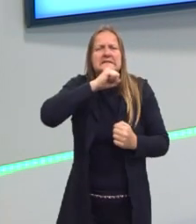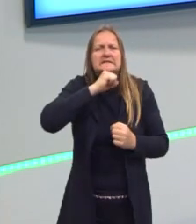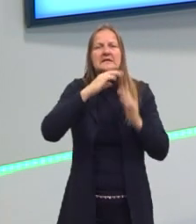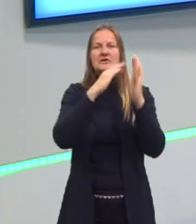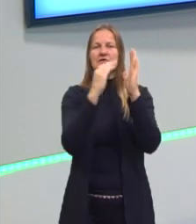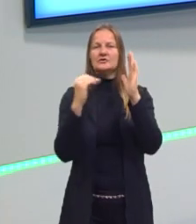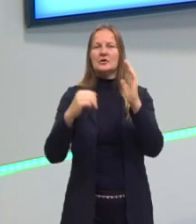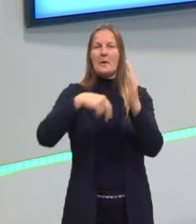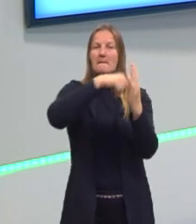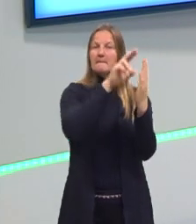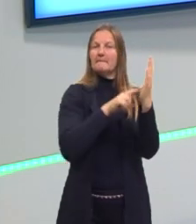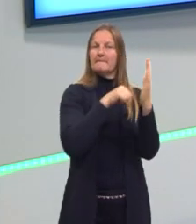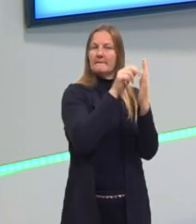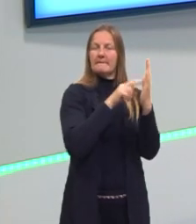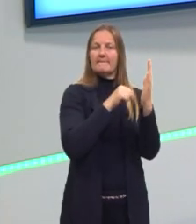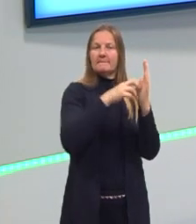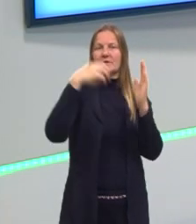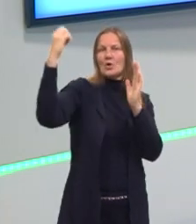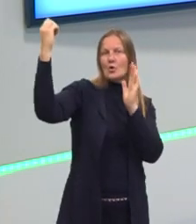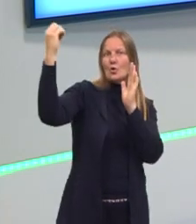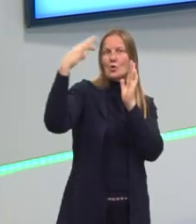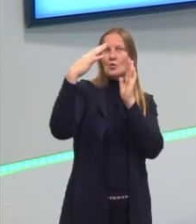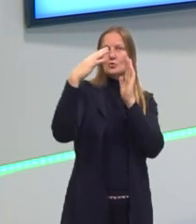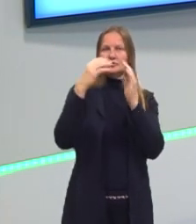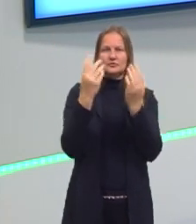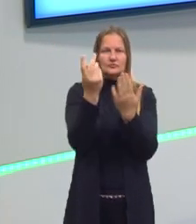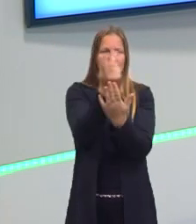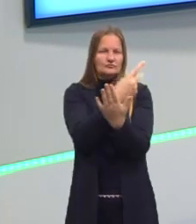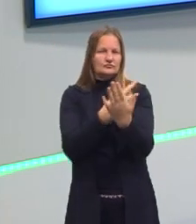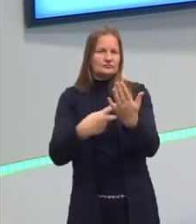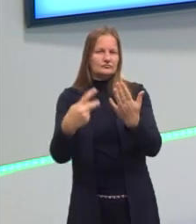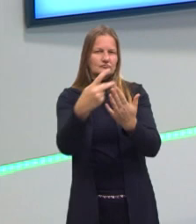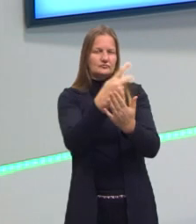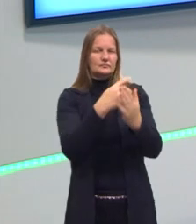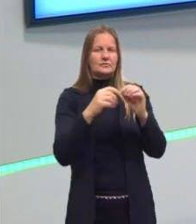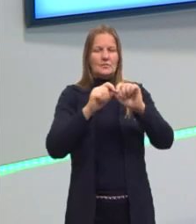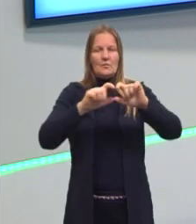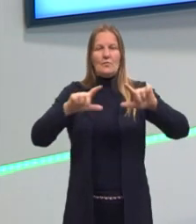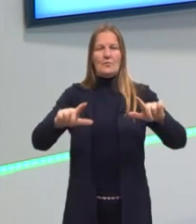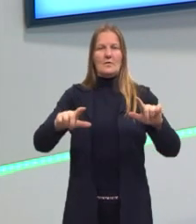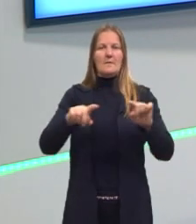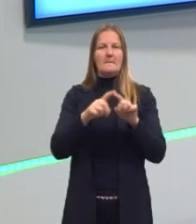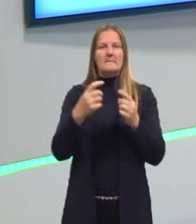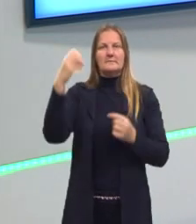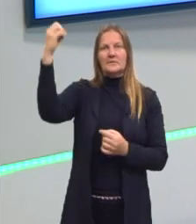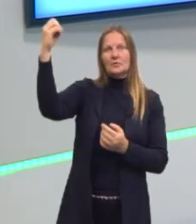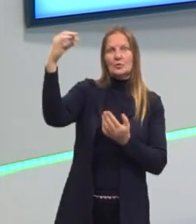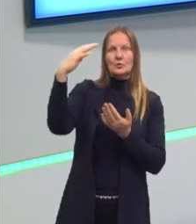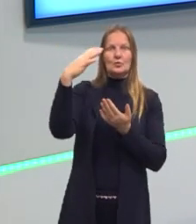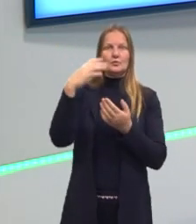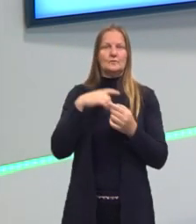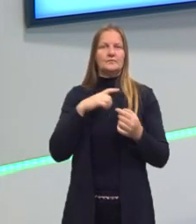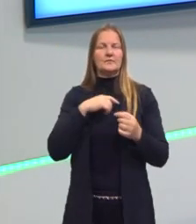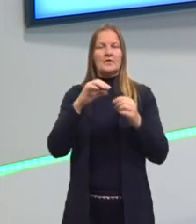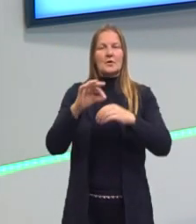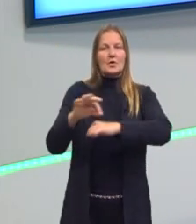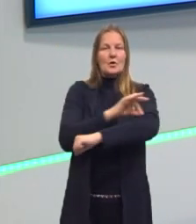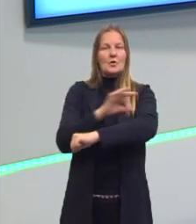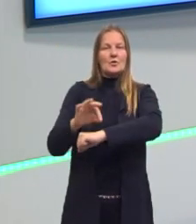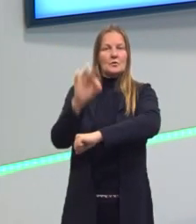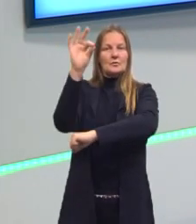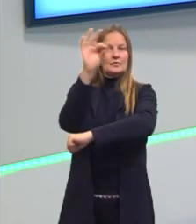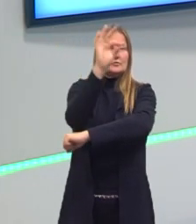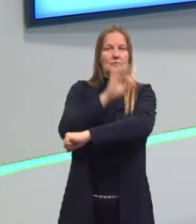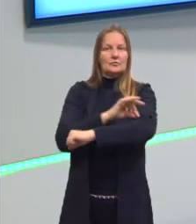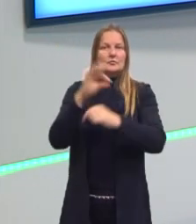de pintura cuja luz fosse Total distribuída entre até ela pensava assim uma estética de arquitetura